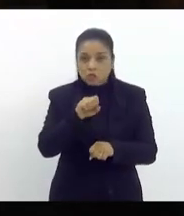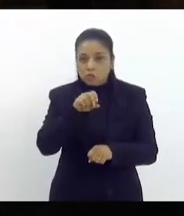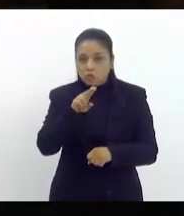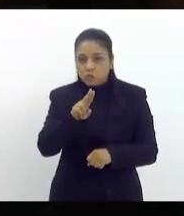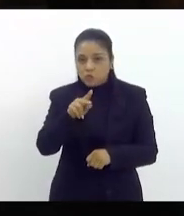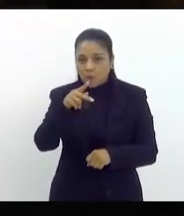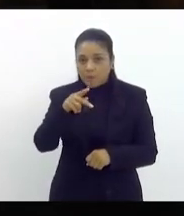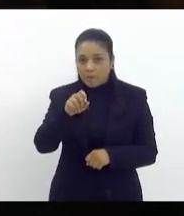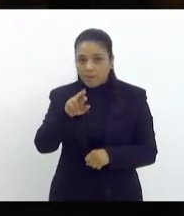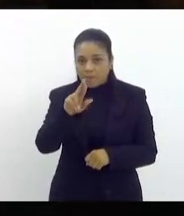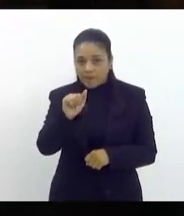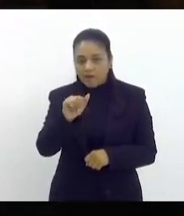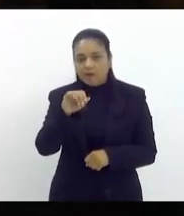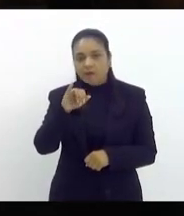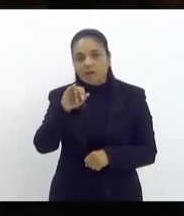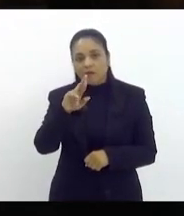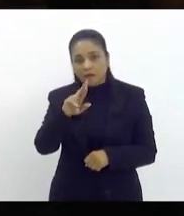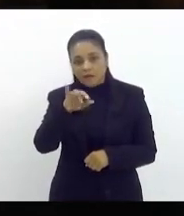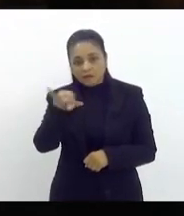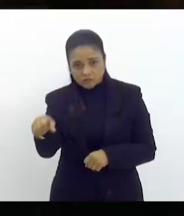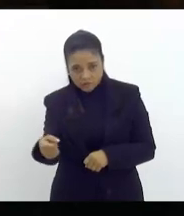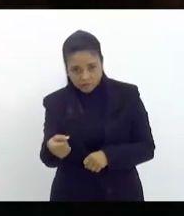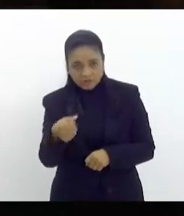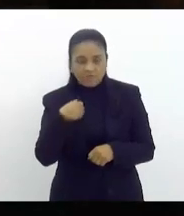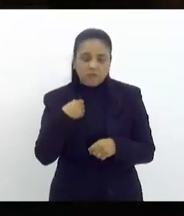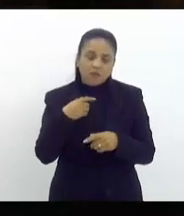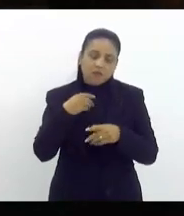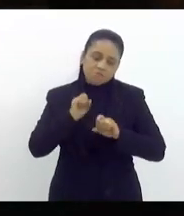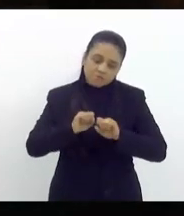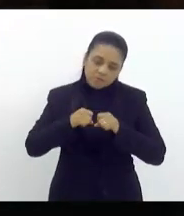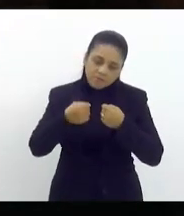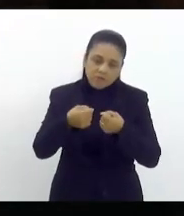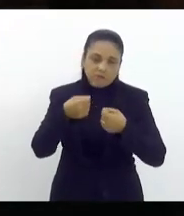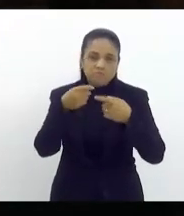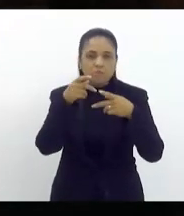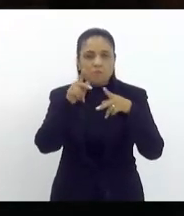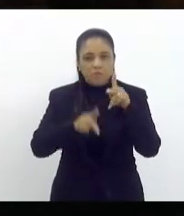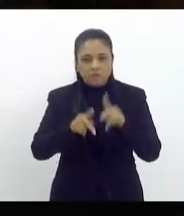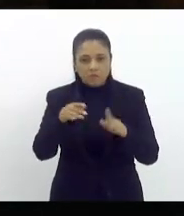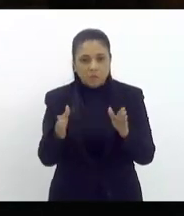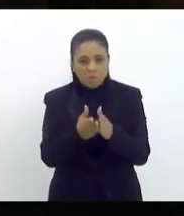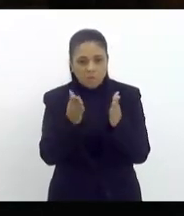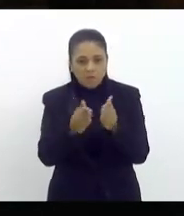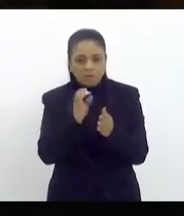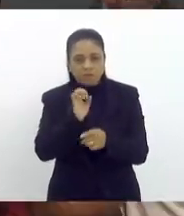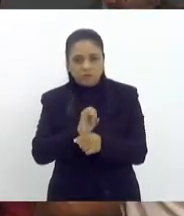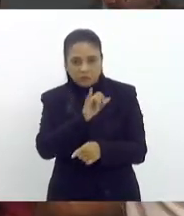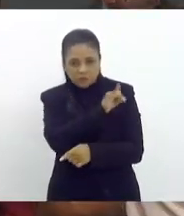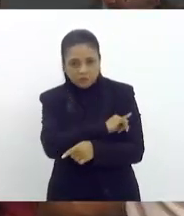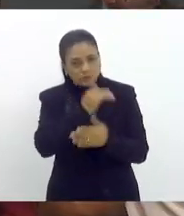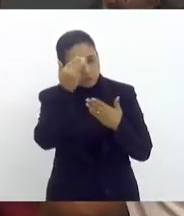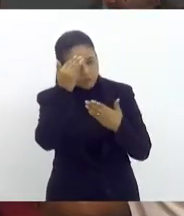minha defesa da população mais pobre dessa desse estado muito obrigada senhor presidente